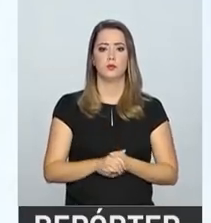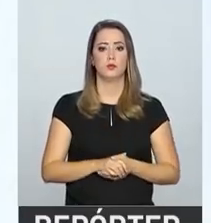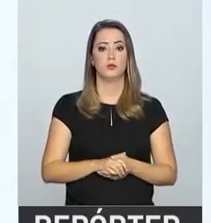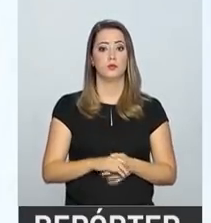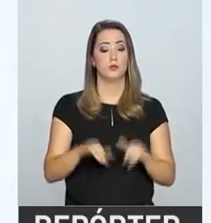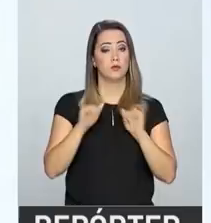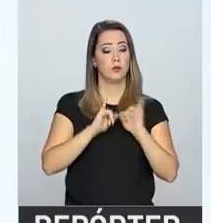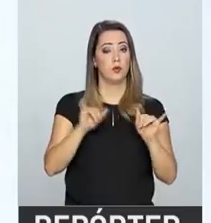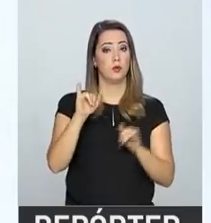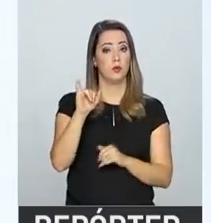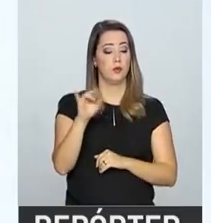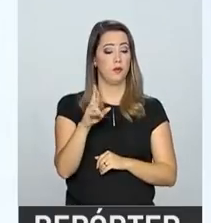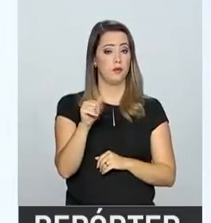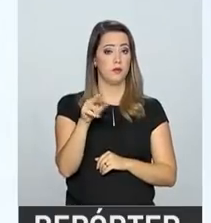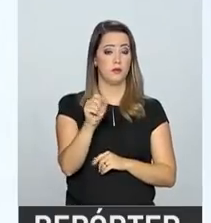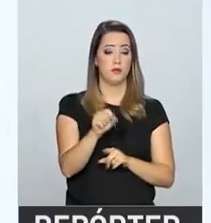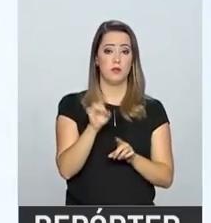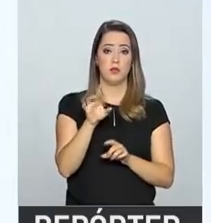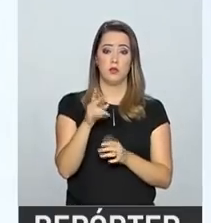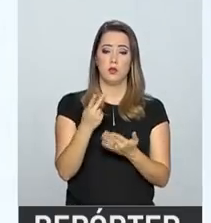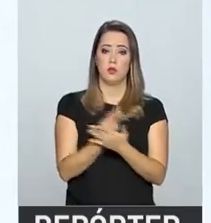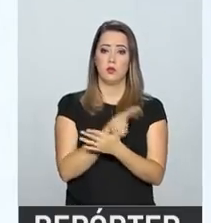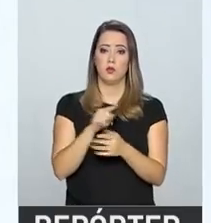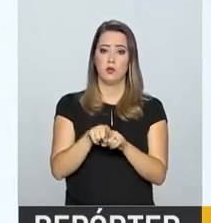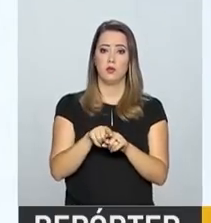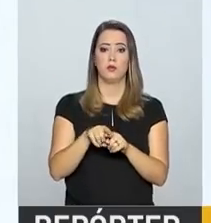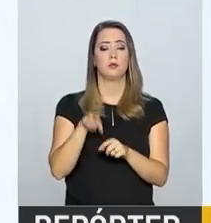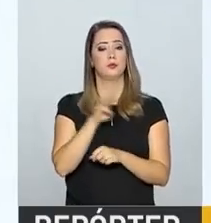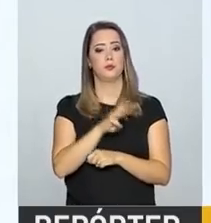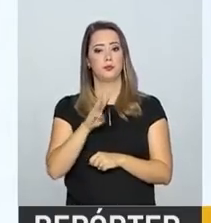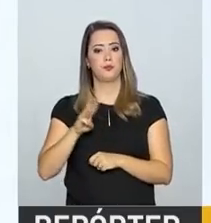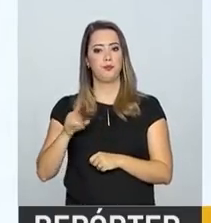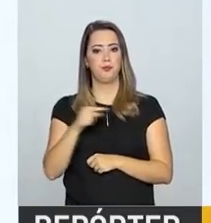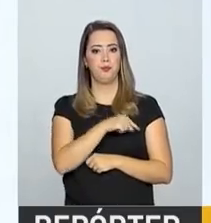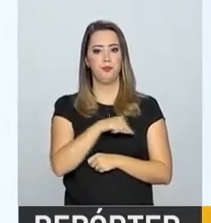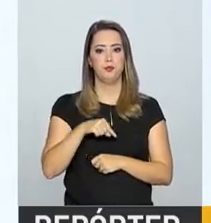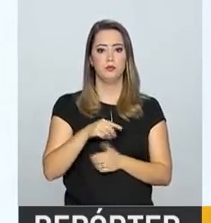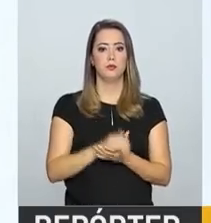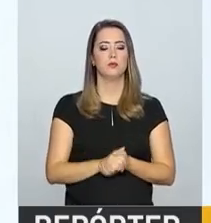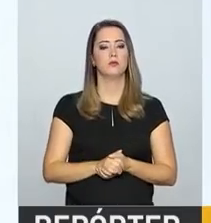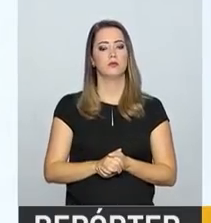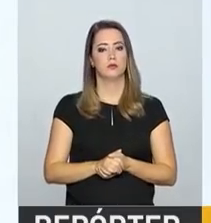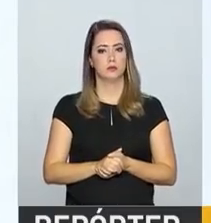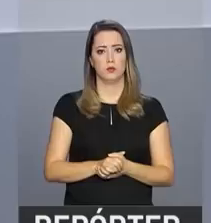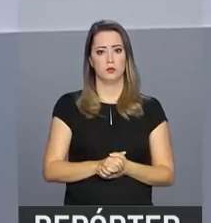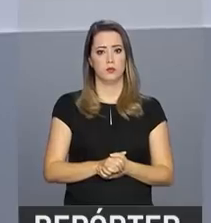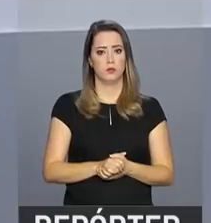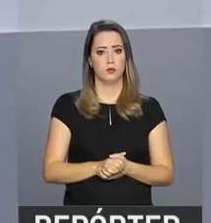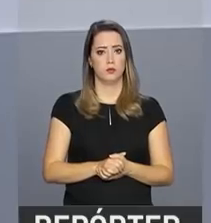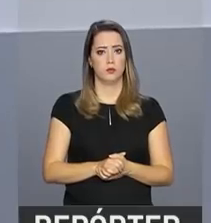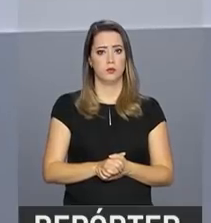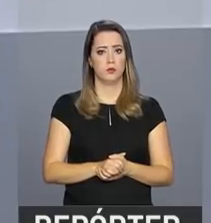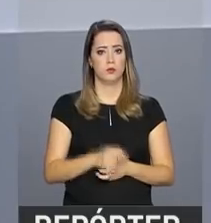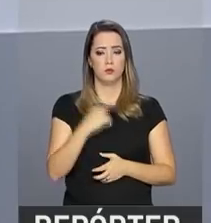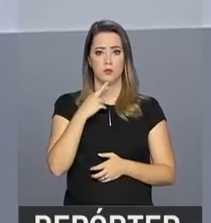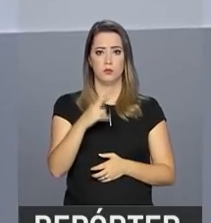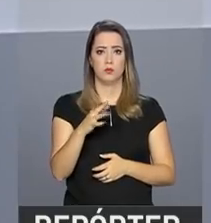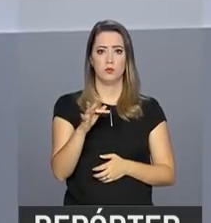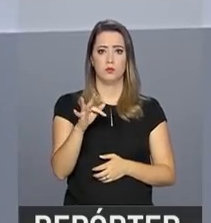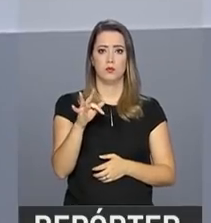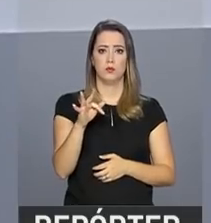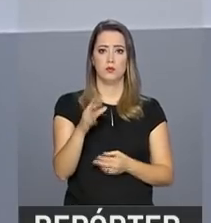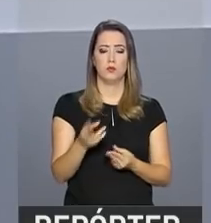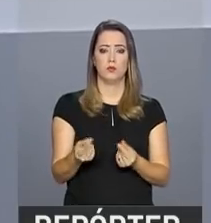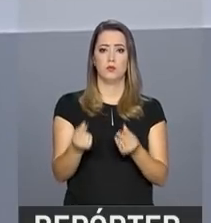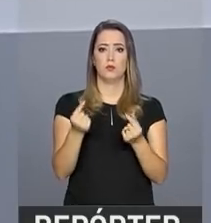declaração da rais só pode ser feita pela internet de brasília no ipê direita os resultados do fundo